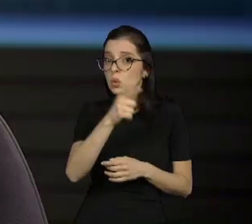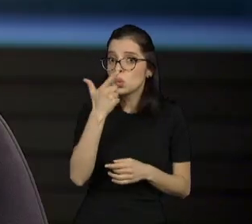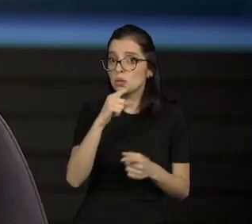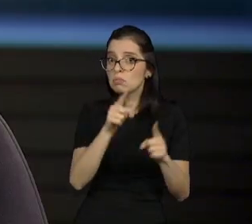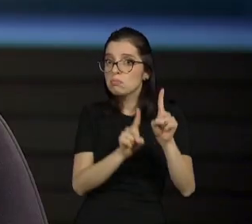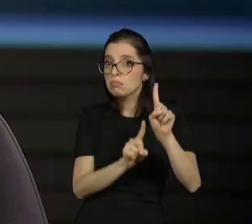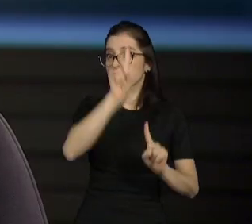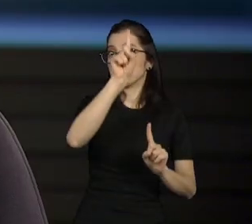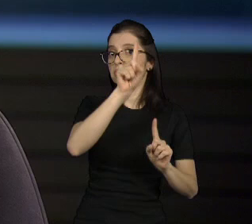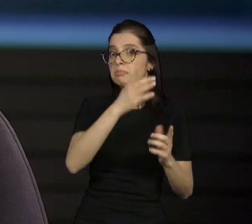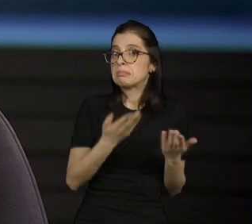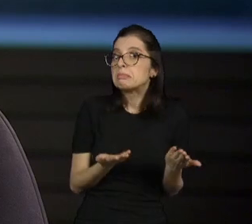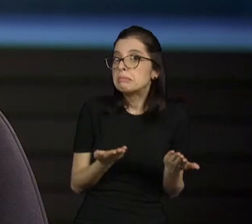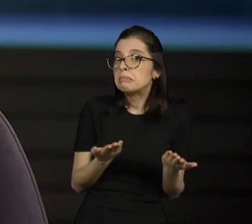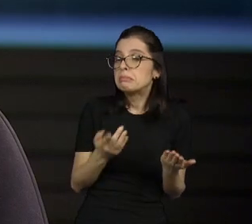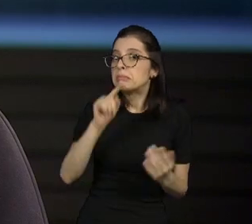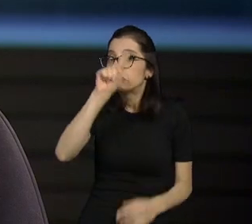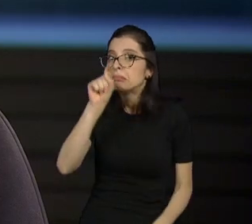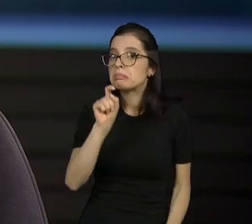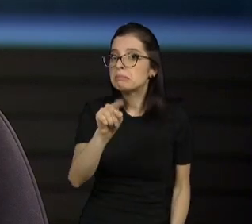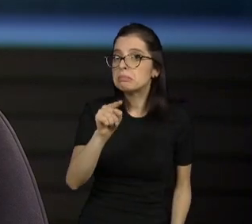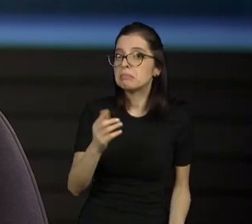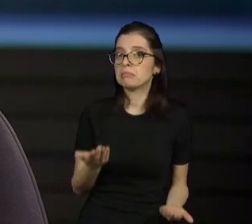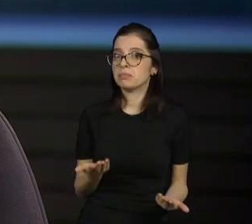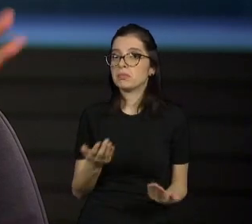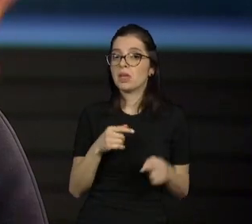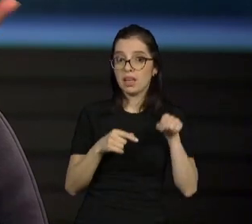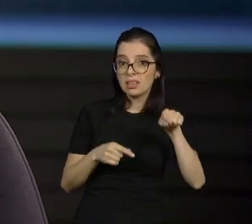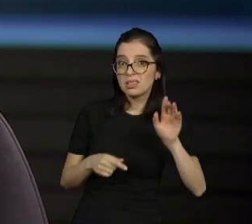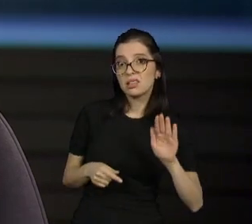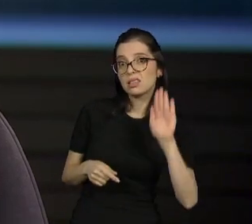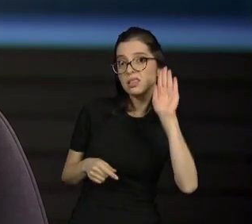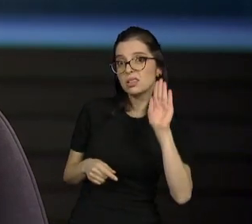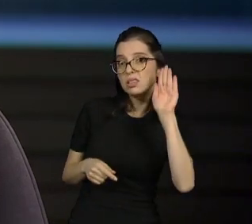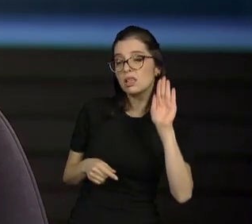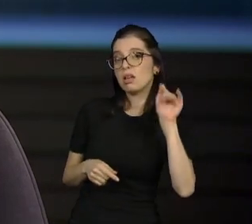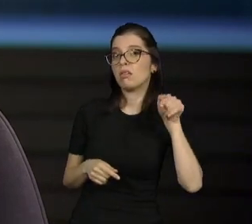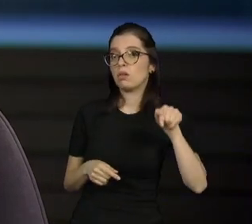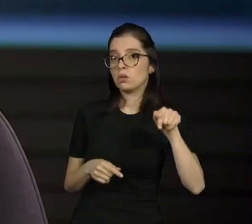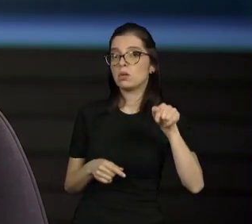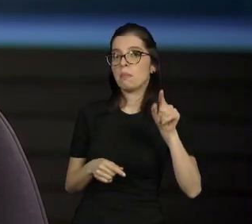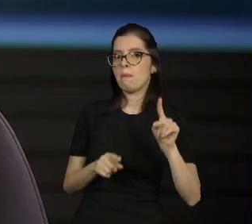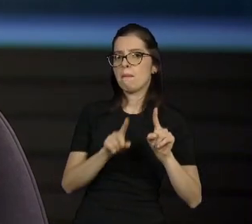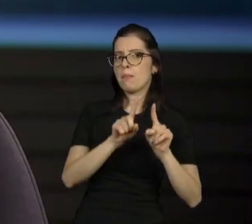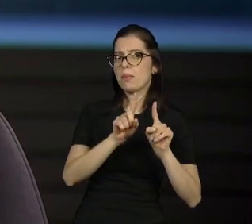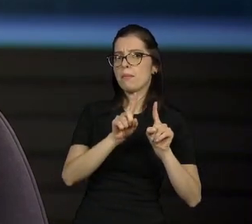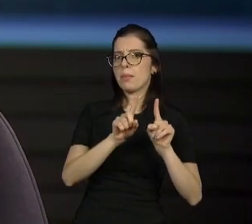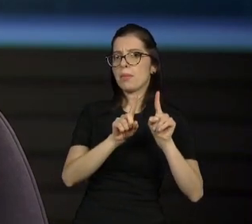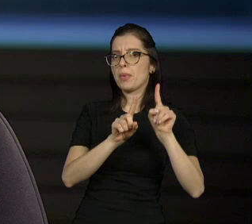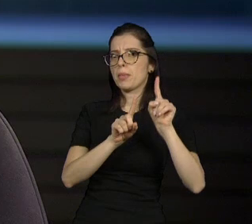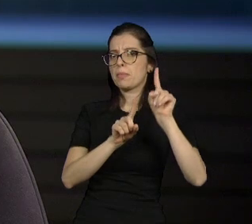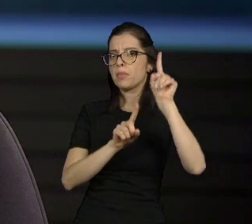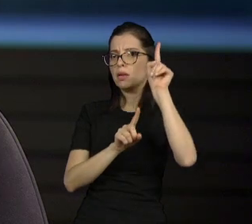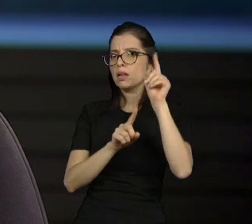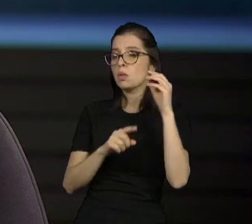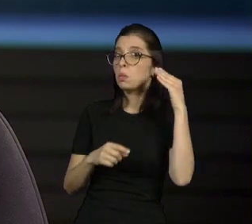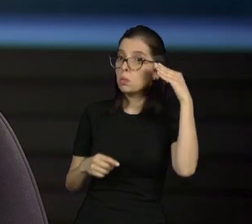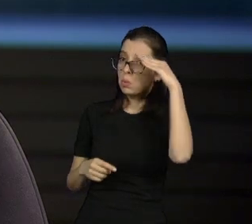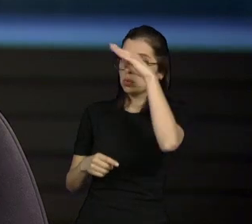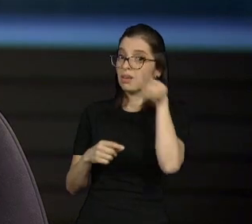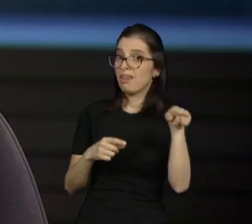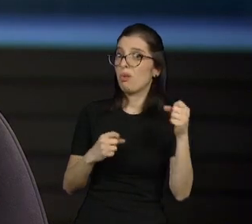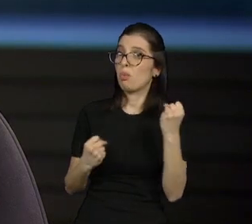ela quanto o candidato que está ainda na liderança, ali nos primeiros lugares, que é um bolsonarista numa